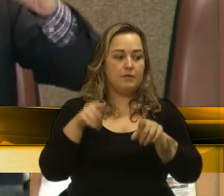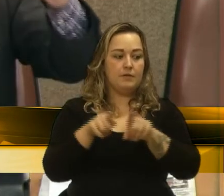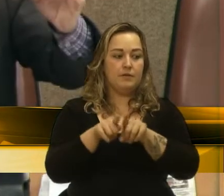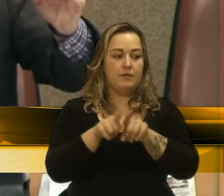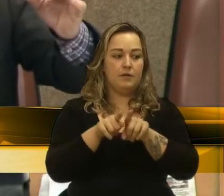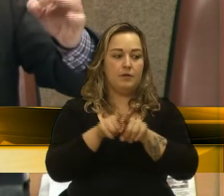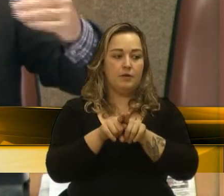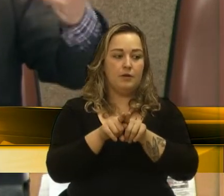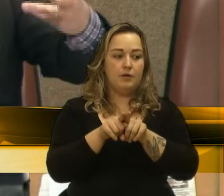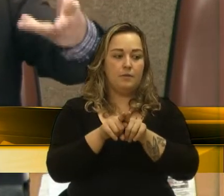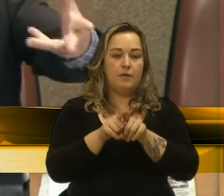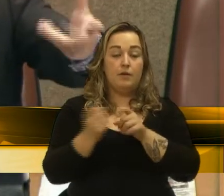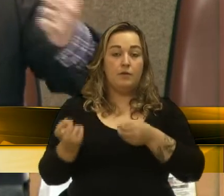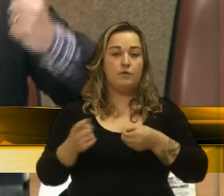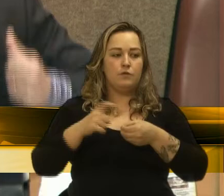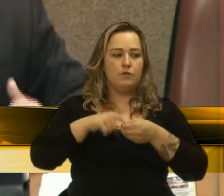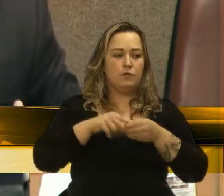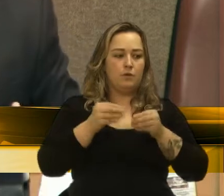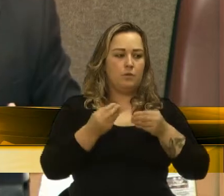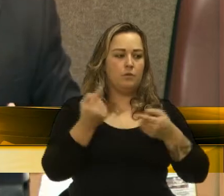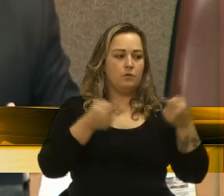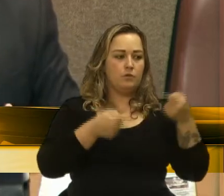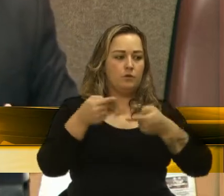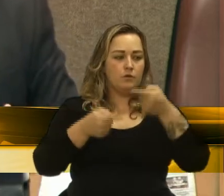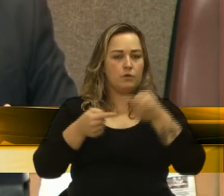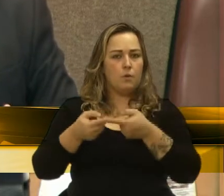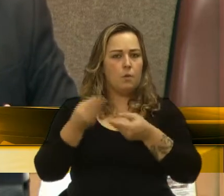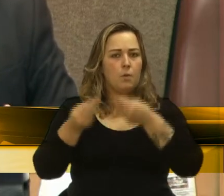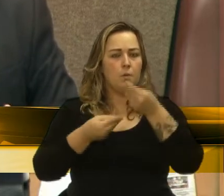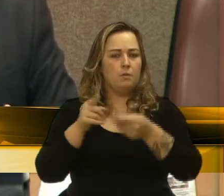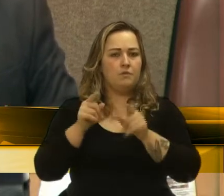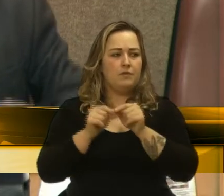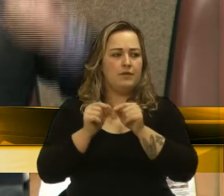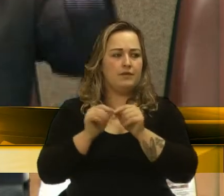e perguntaram, mas como a senhora pode fazer sem dinheiro?